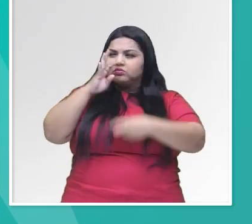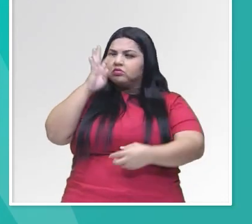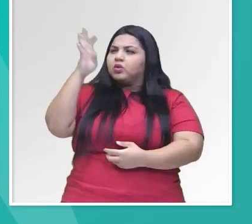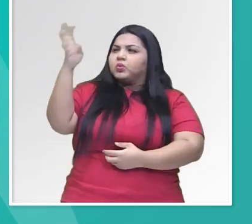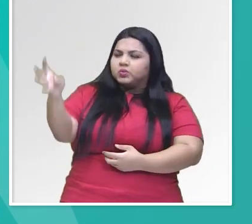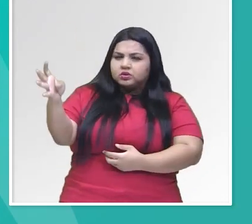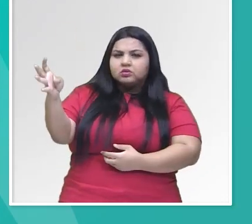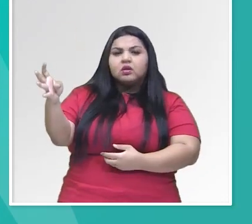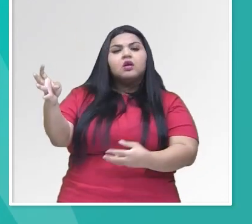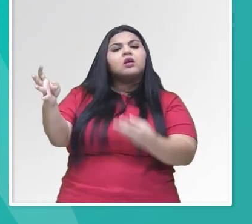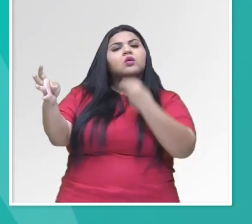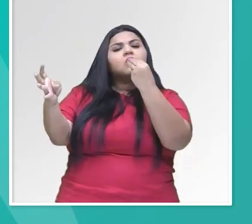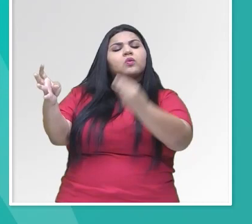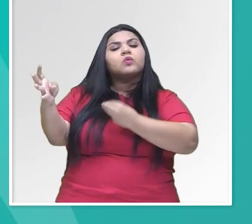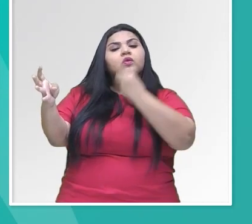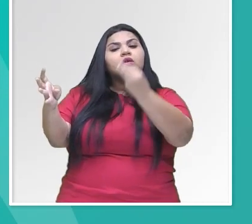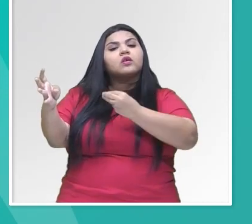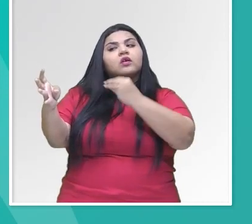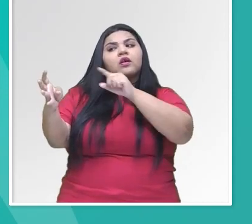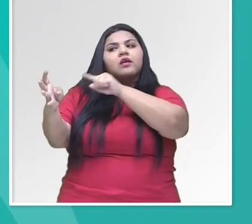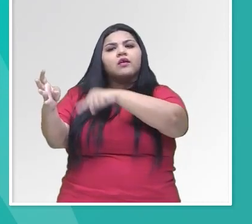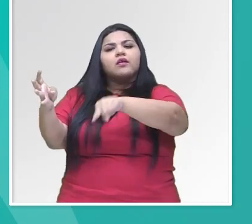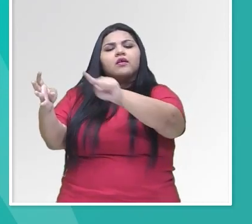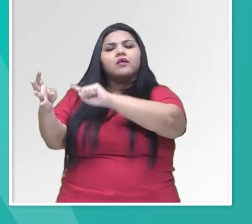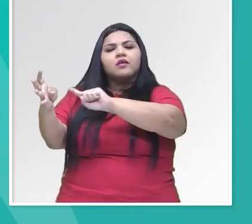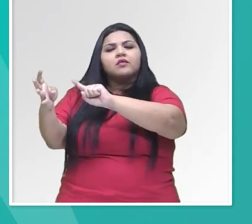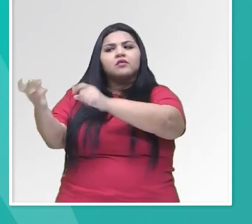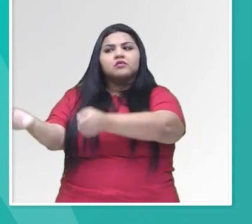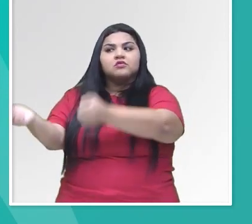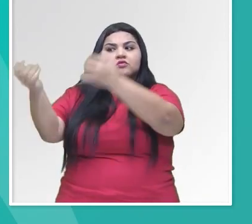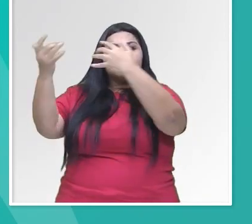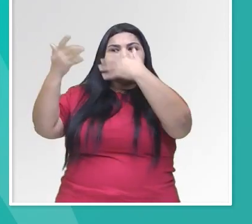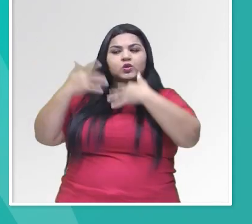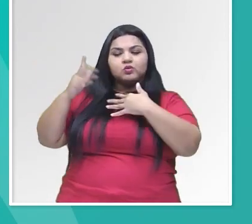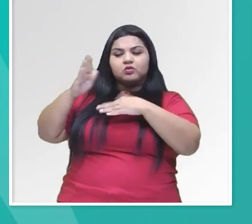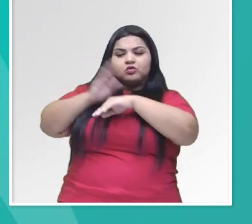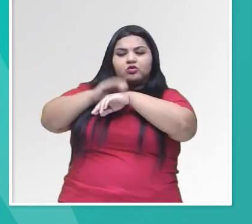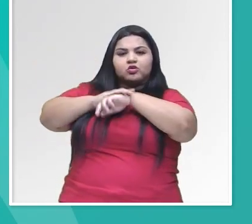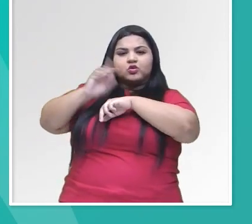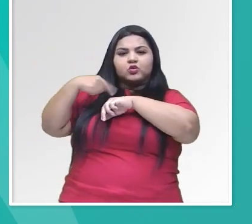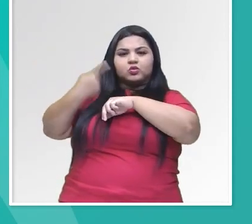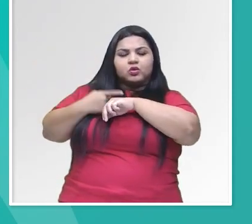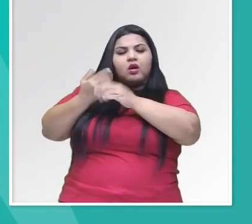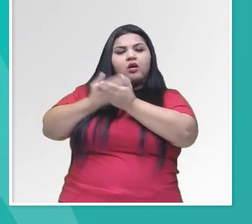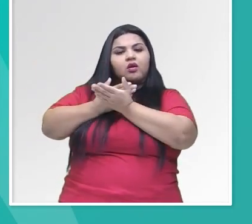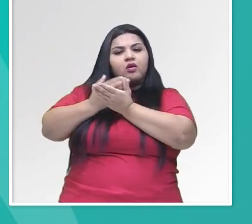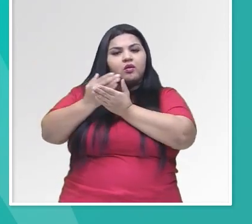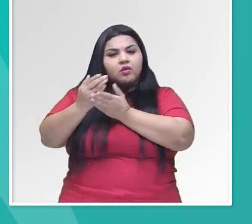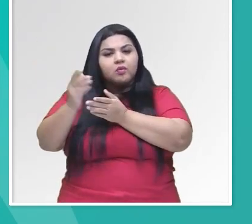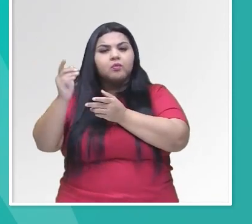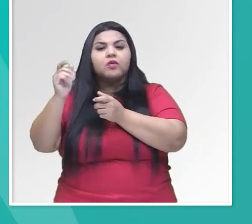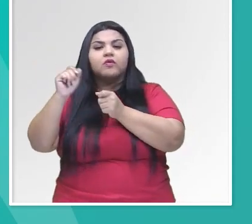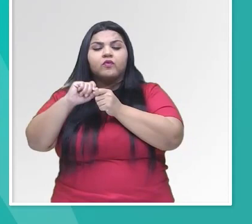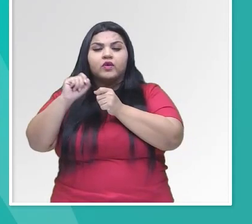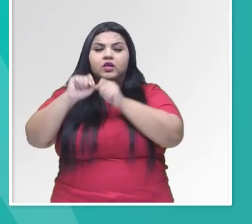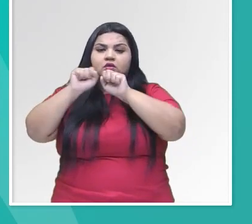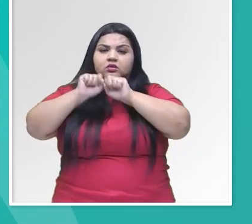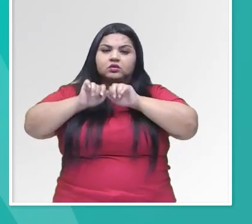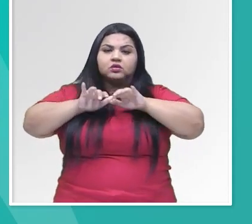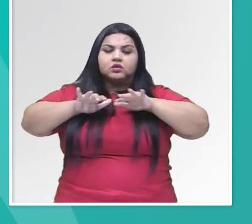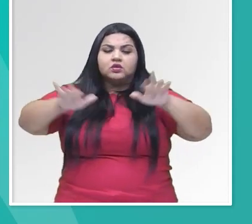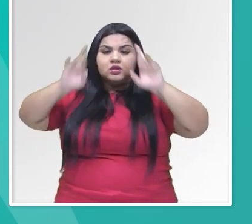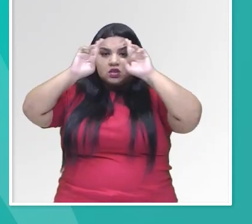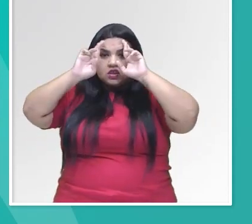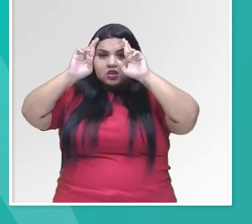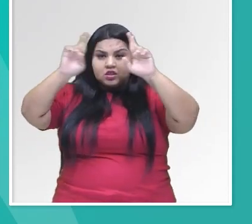e como eles nos contam sobre nós mesmos é um começo para poder ampliar a relação de